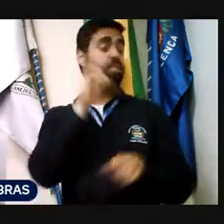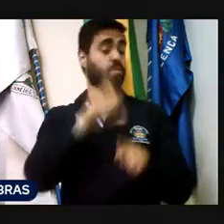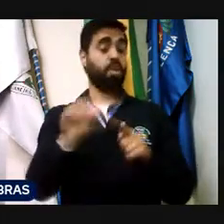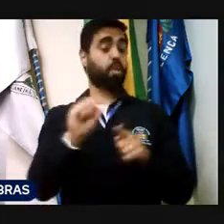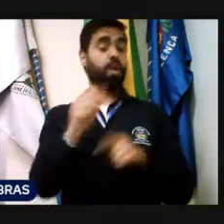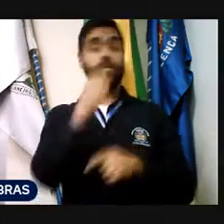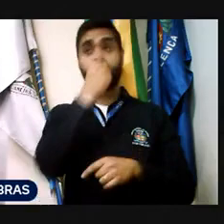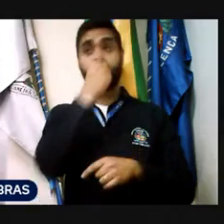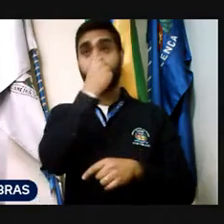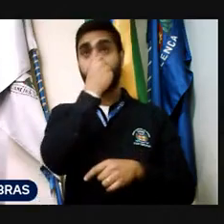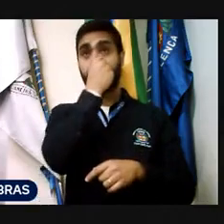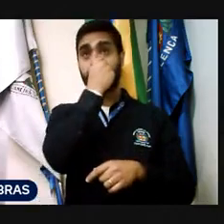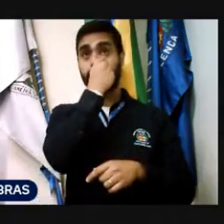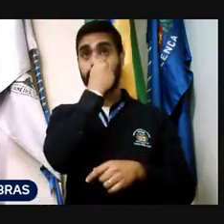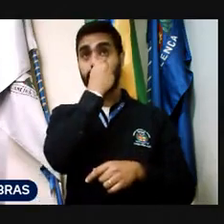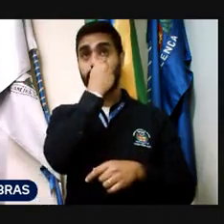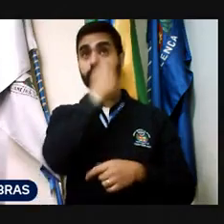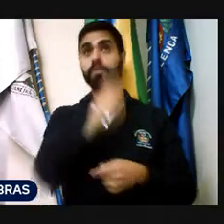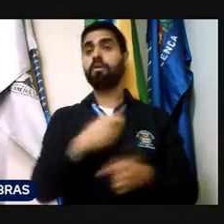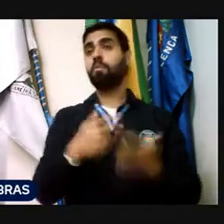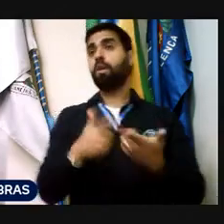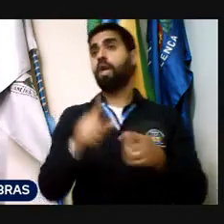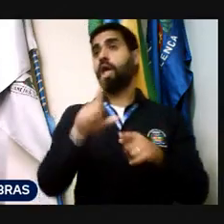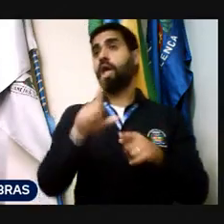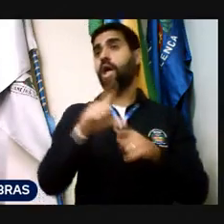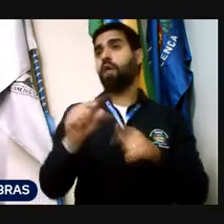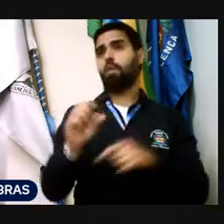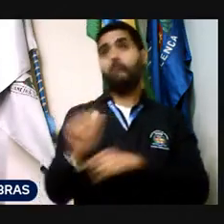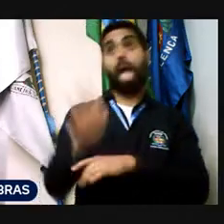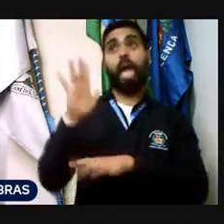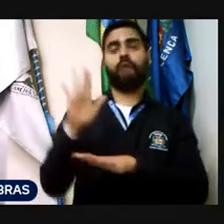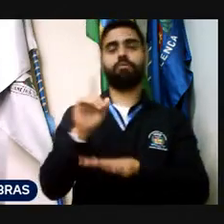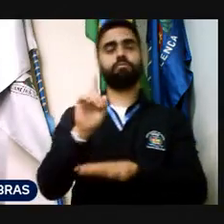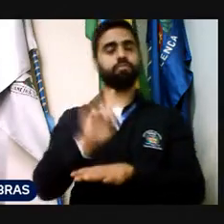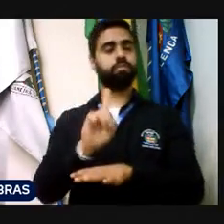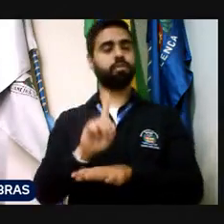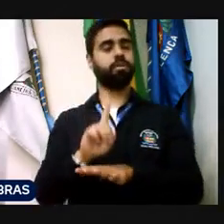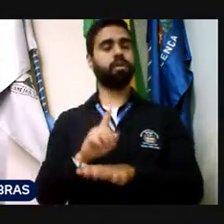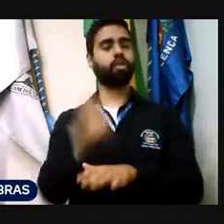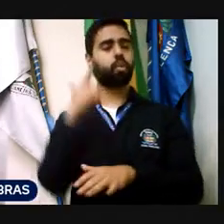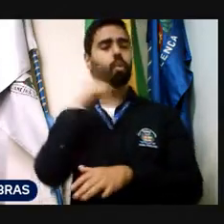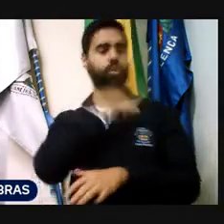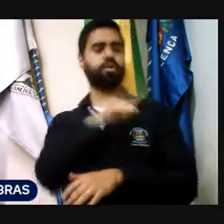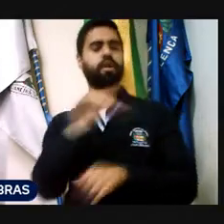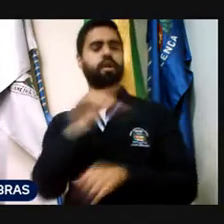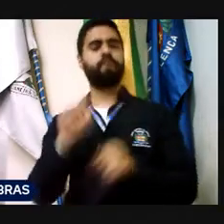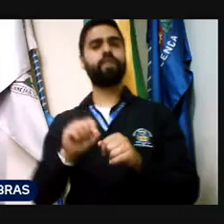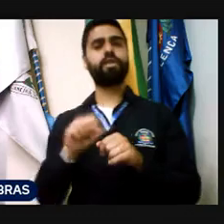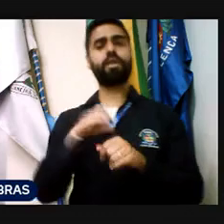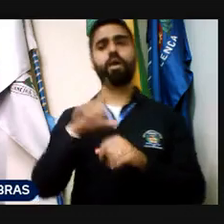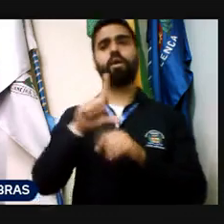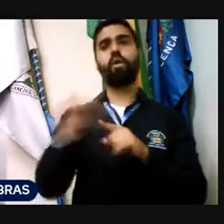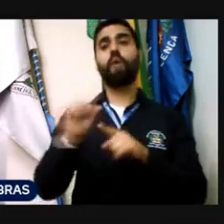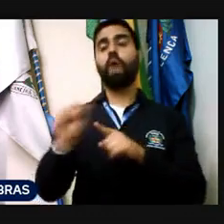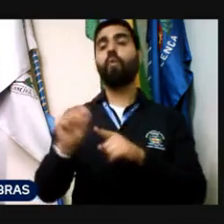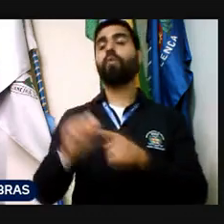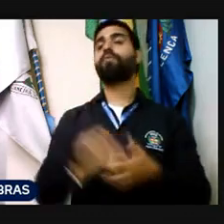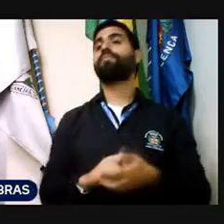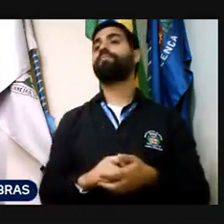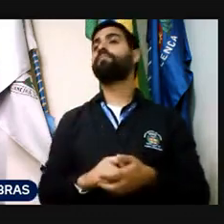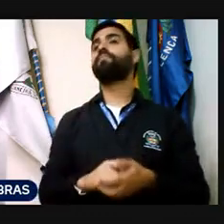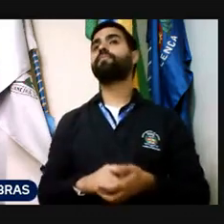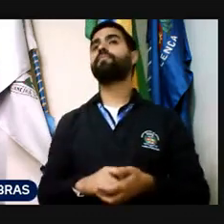Já que o aluguel lá no bairro não é um aluguel tão alto, dá para buscar um aluguel e tentar fazer esse atendimento lá, e aí sim a gente